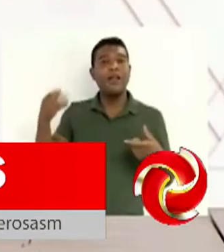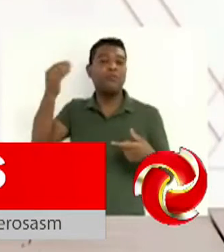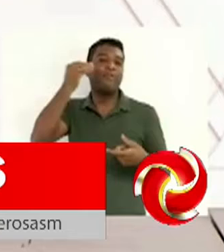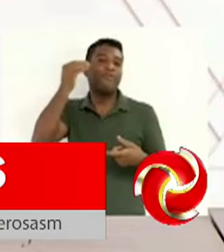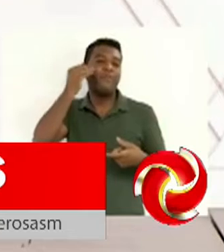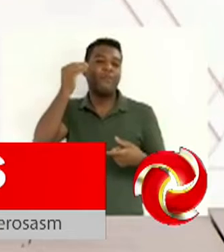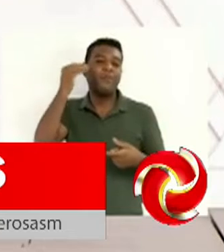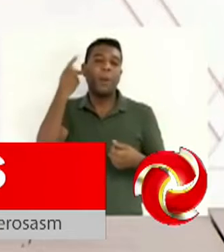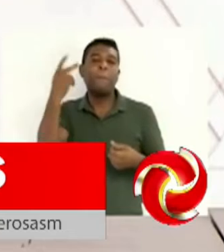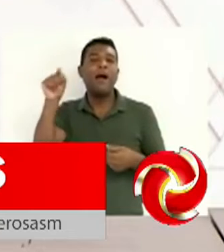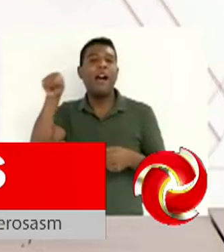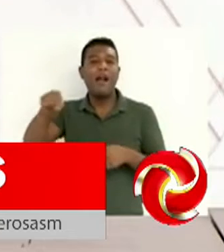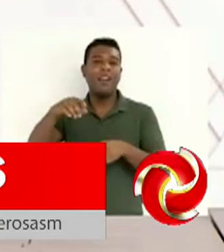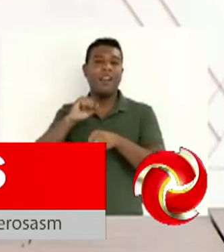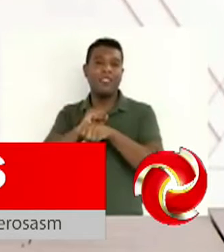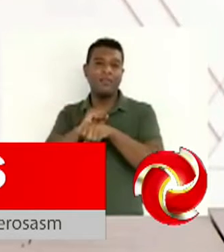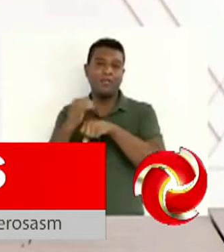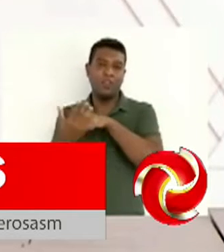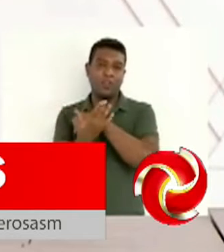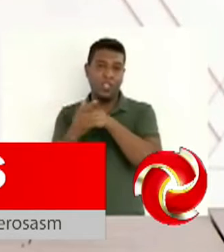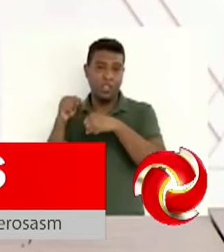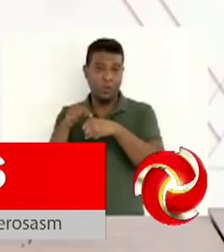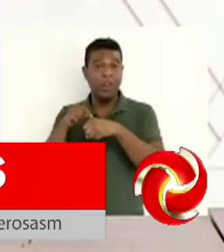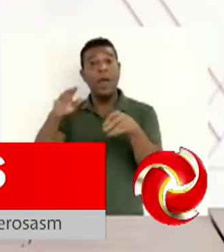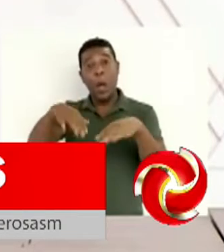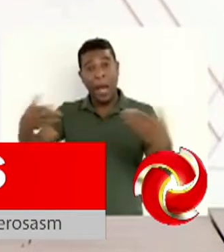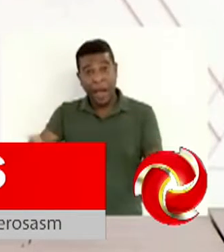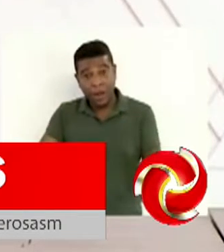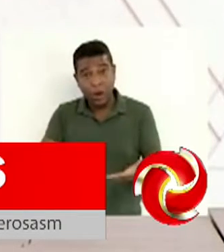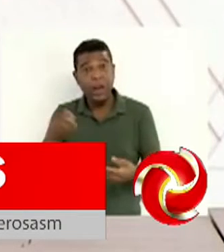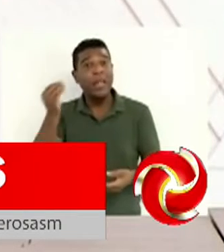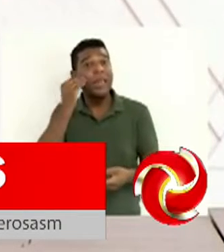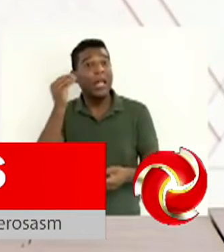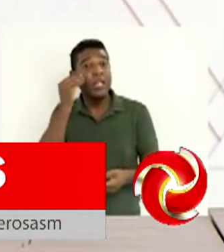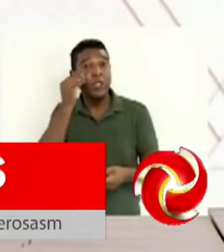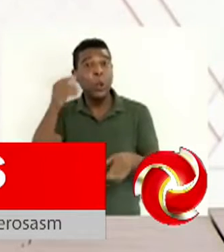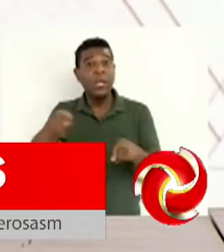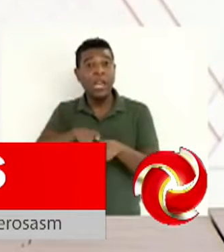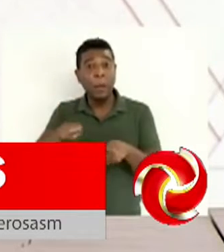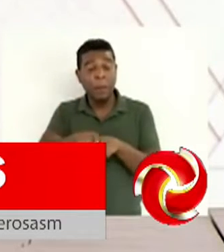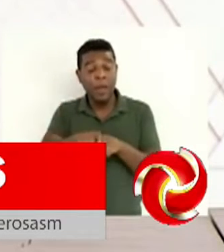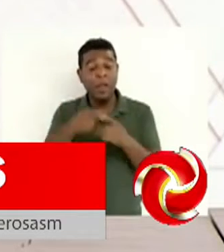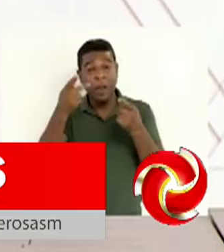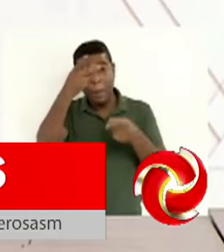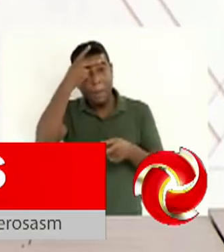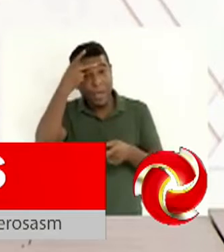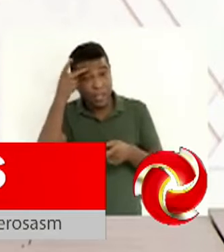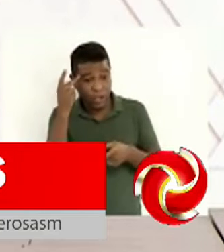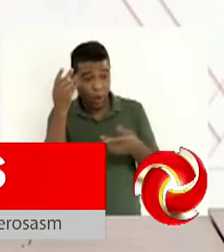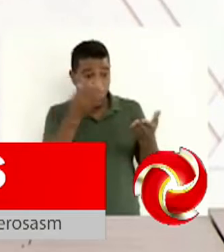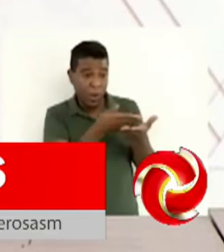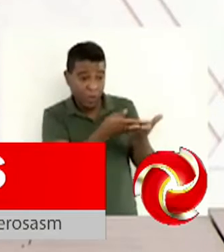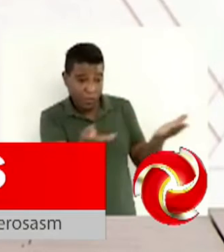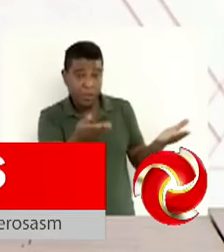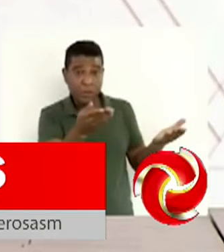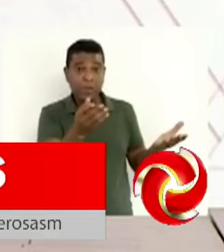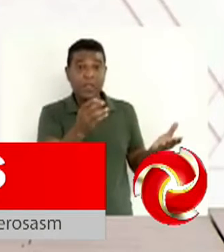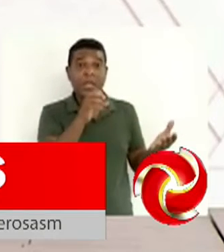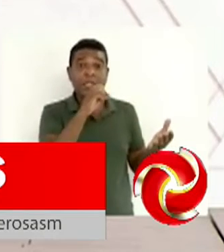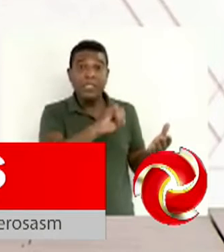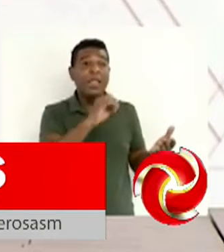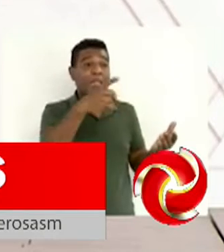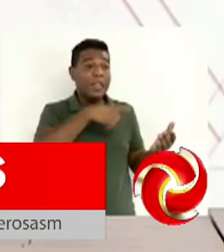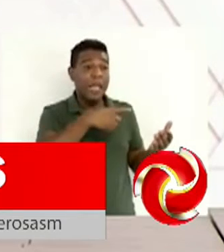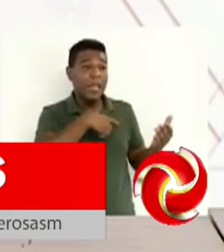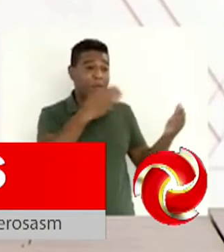Nós, a partir de agora, testaremos também todas as pessoas que se enquadram na definição de caso